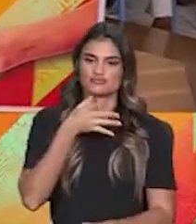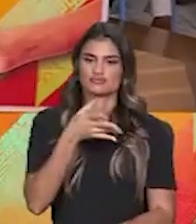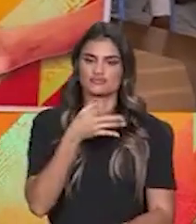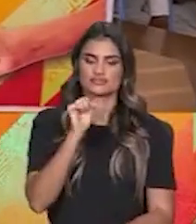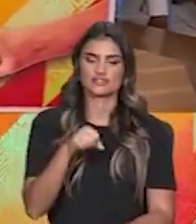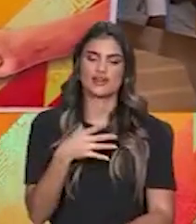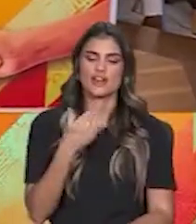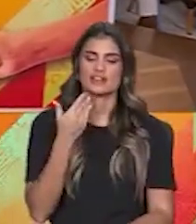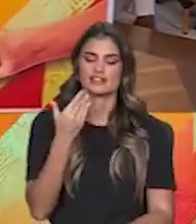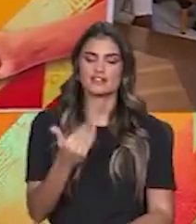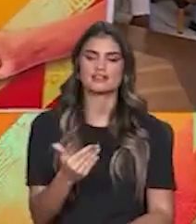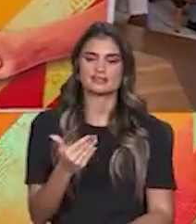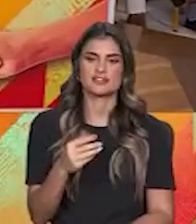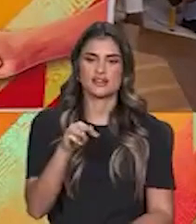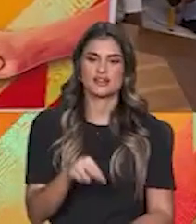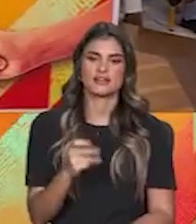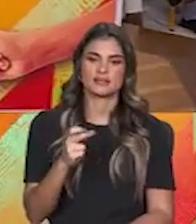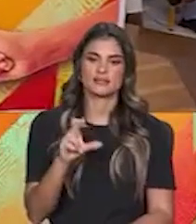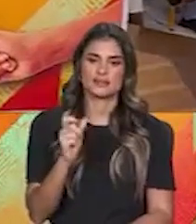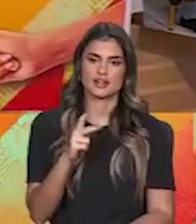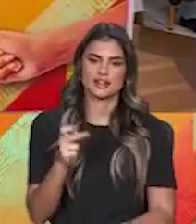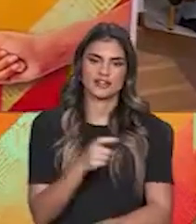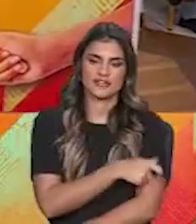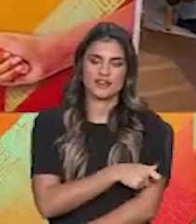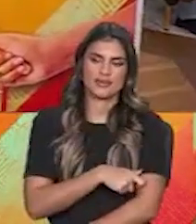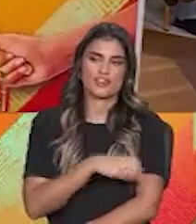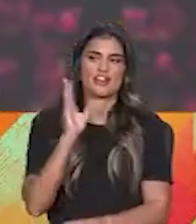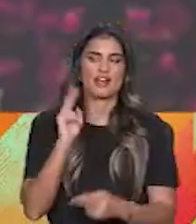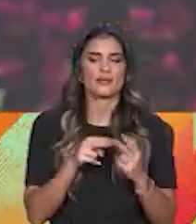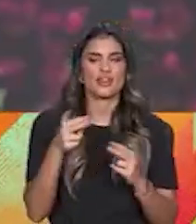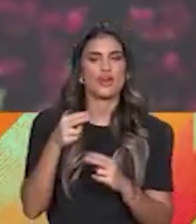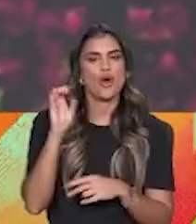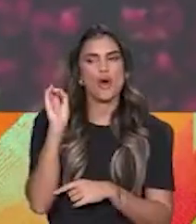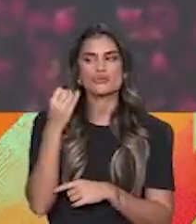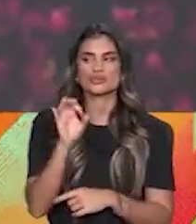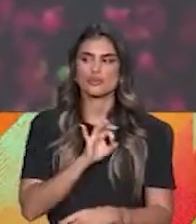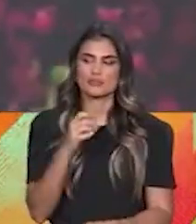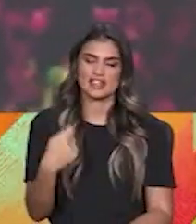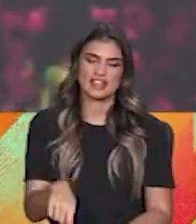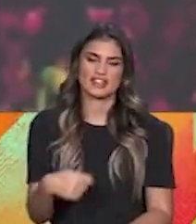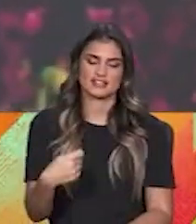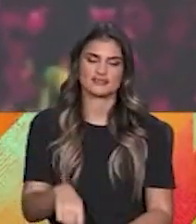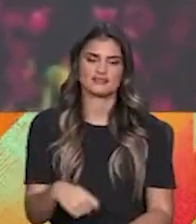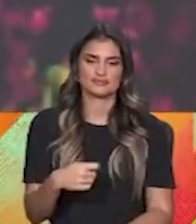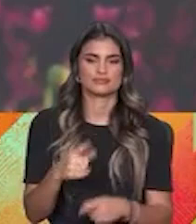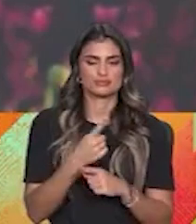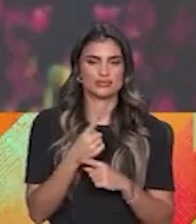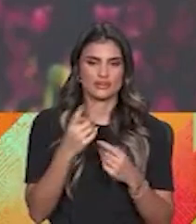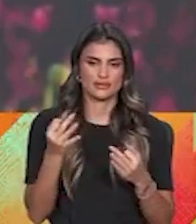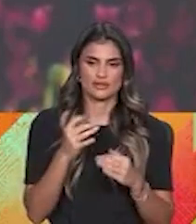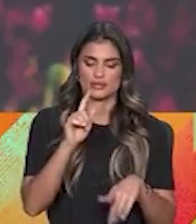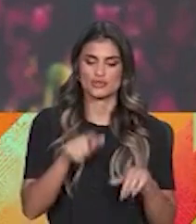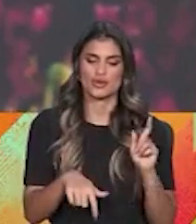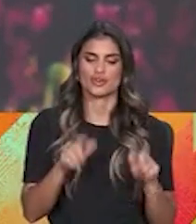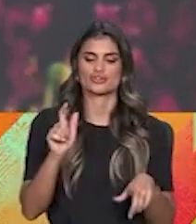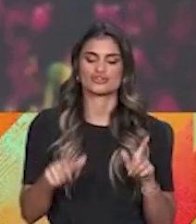quero agradecer realmente à Margarida Reis, que é vereadora da Câmara Municipal de Óbidos, e ao Sr. Presidente, porque realmente têm sido umas pessoas que